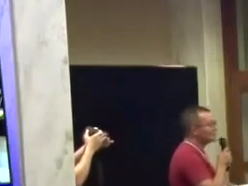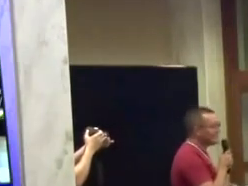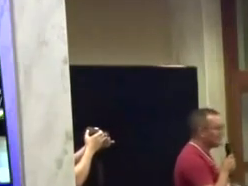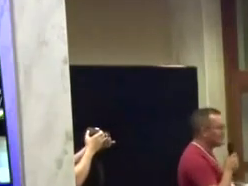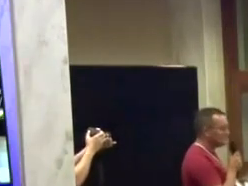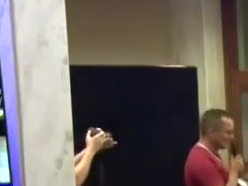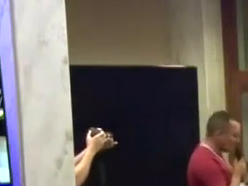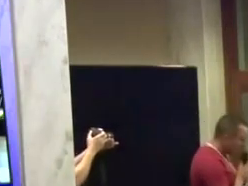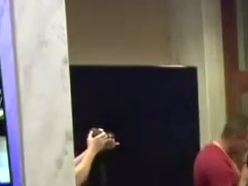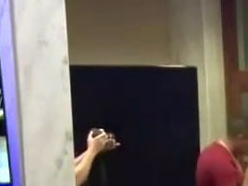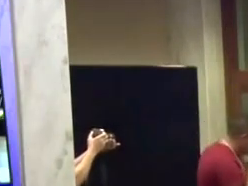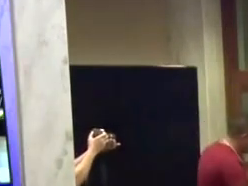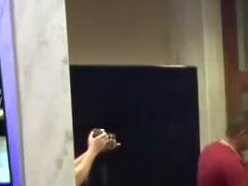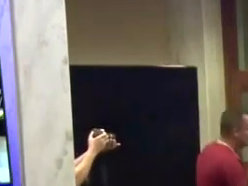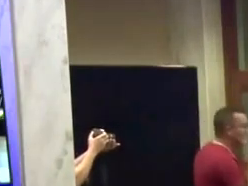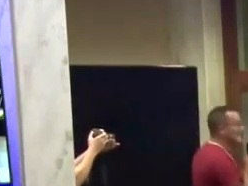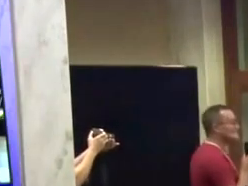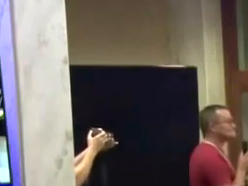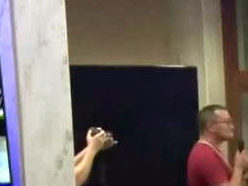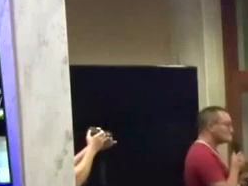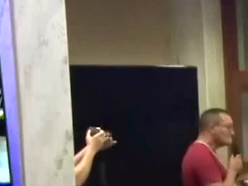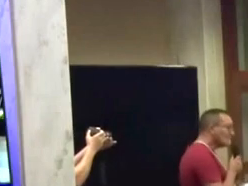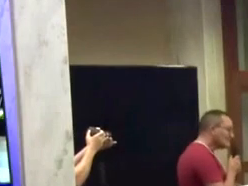eu gostaria que os senhores, diante